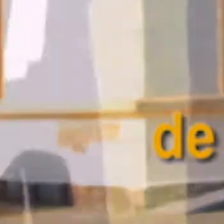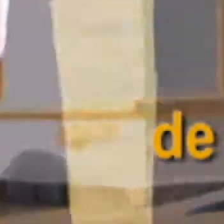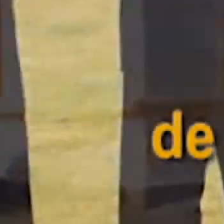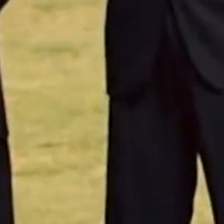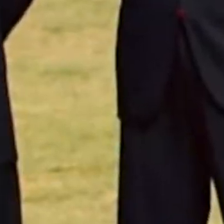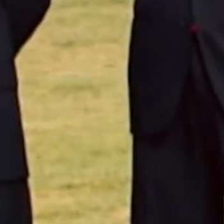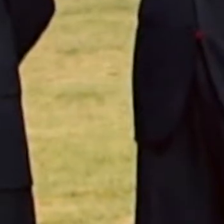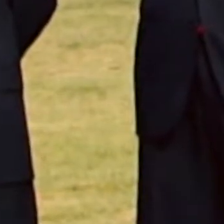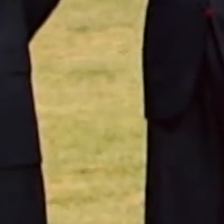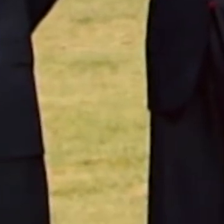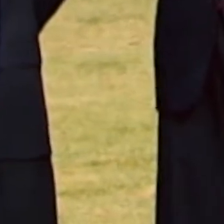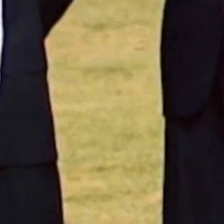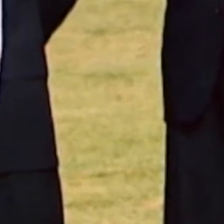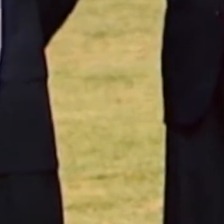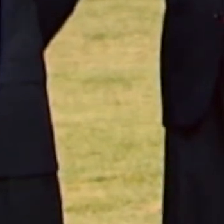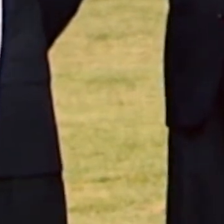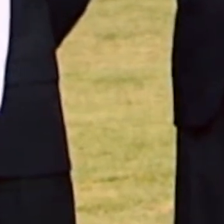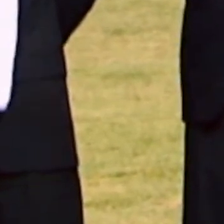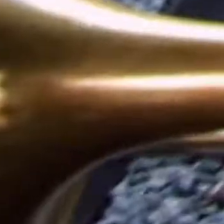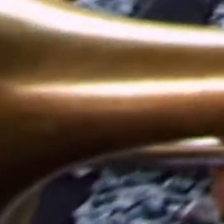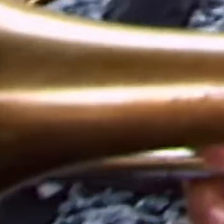amor.